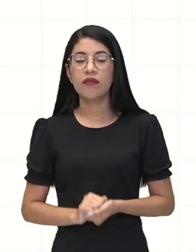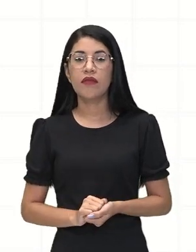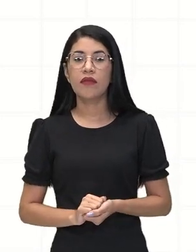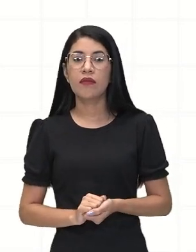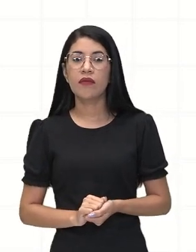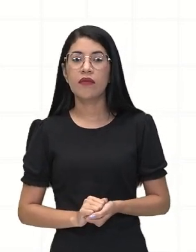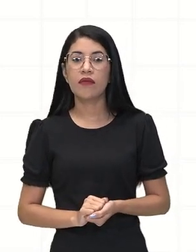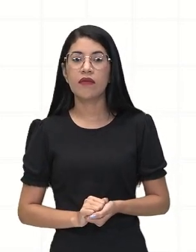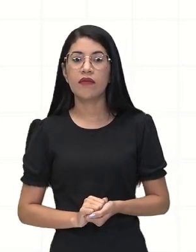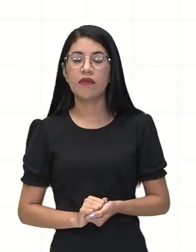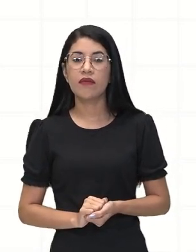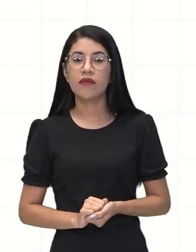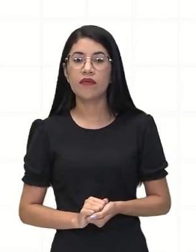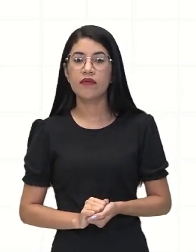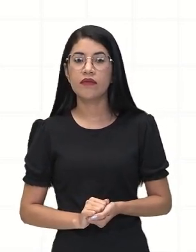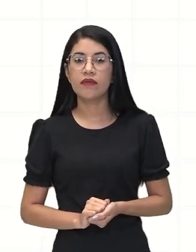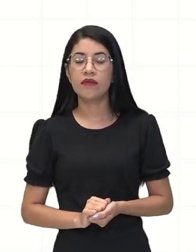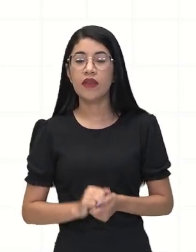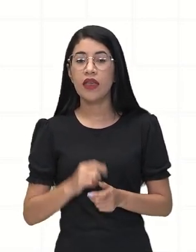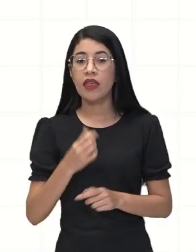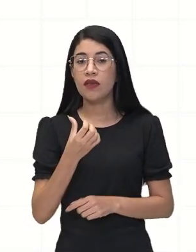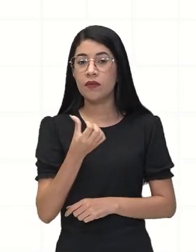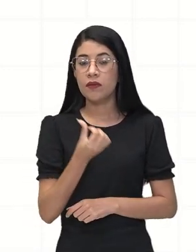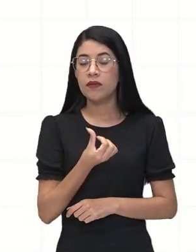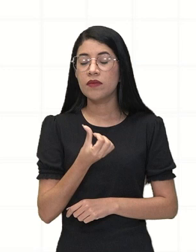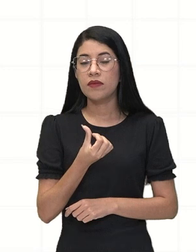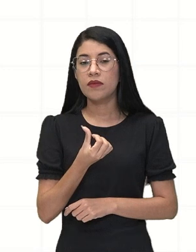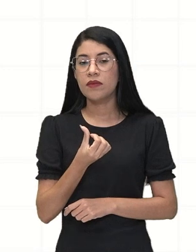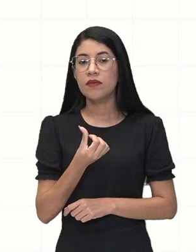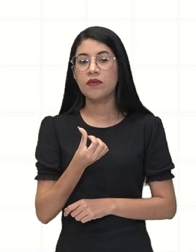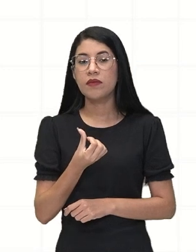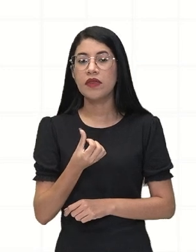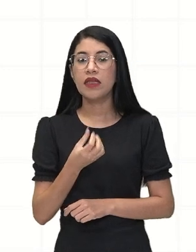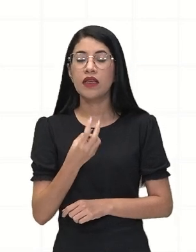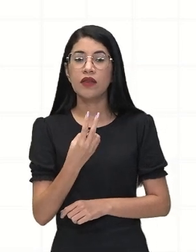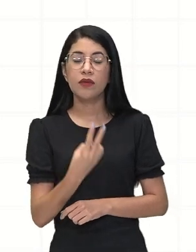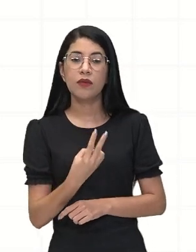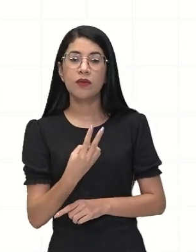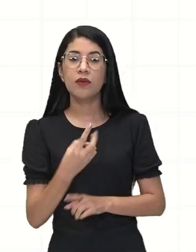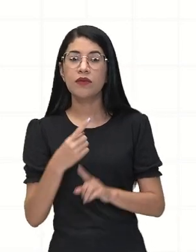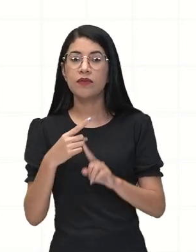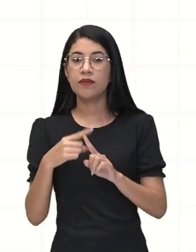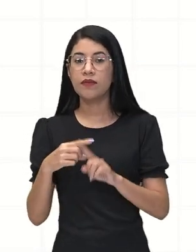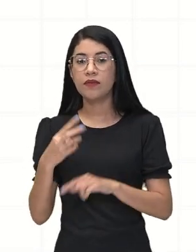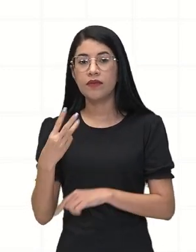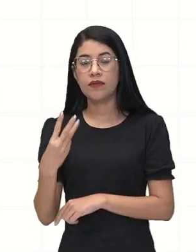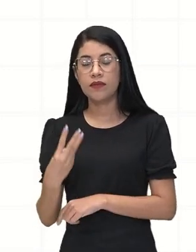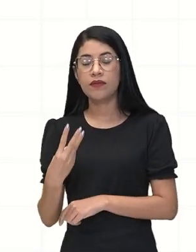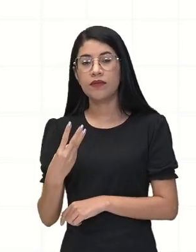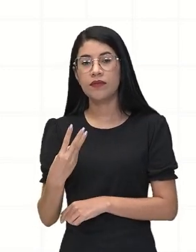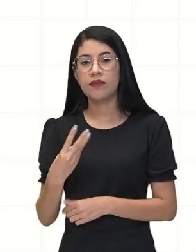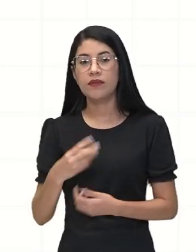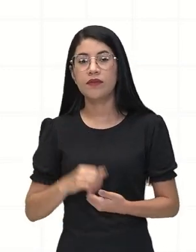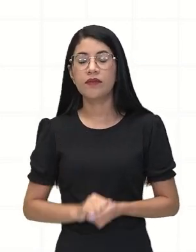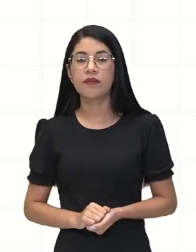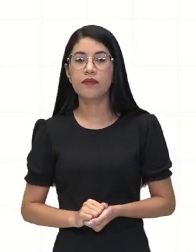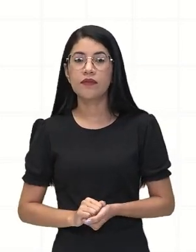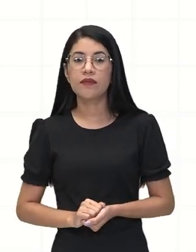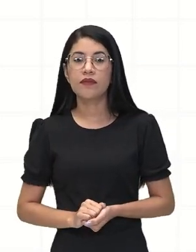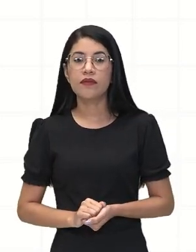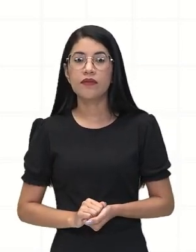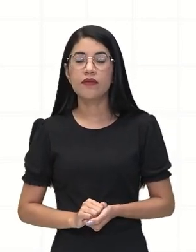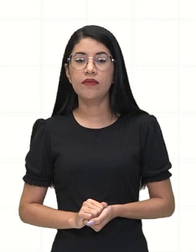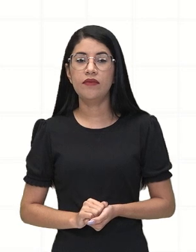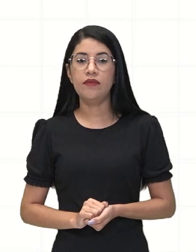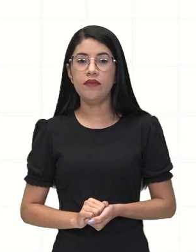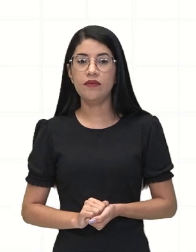6 pode ser escrito como sendo 2 vezes 3, correto? Então,